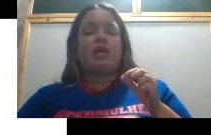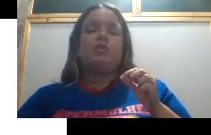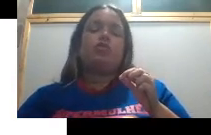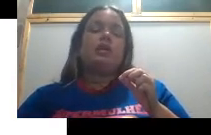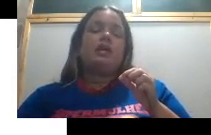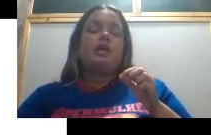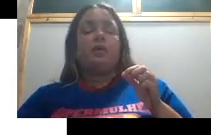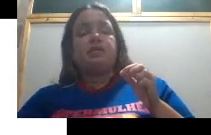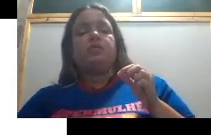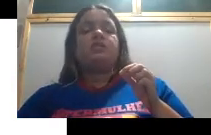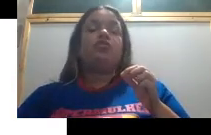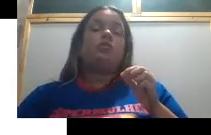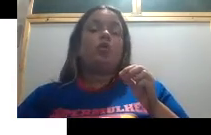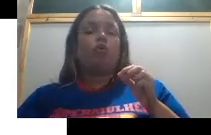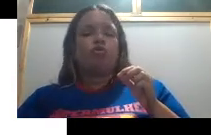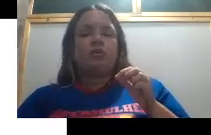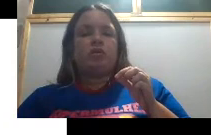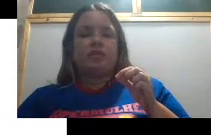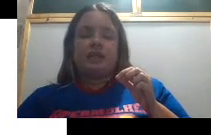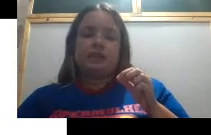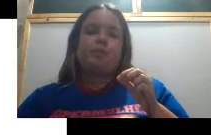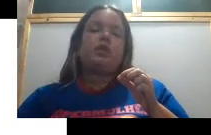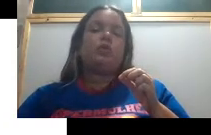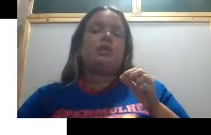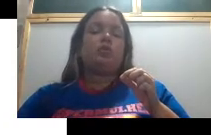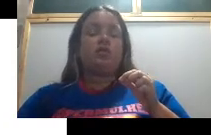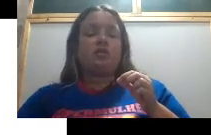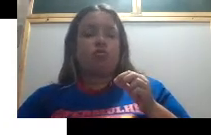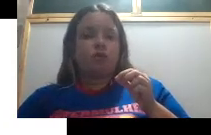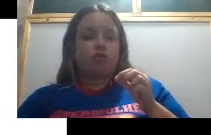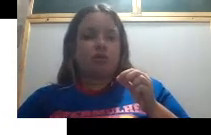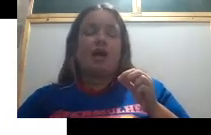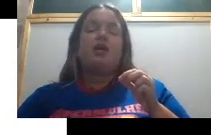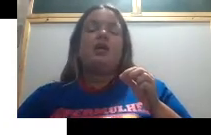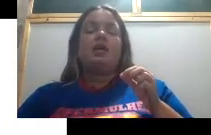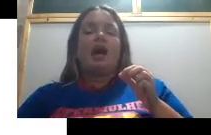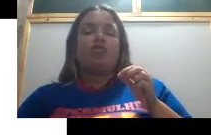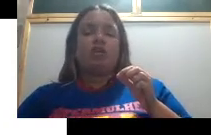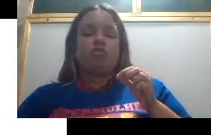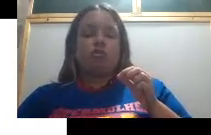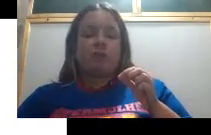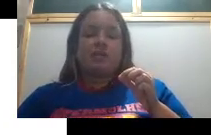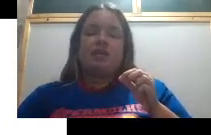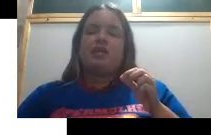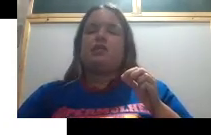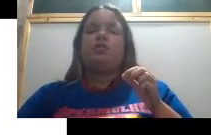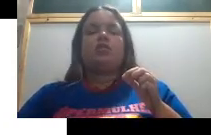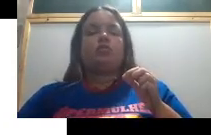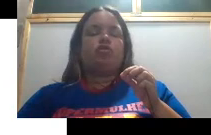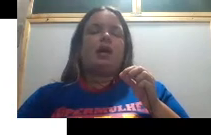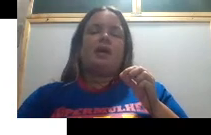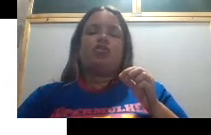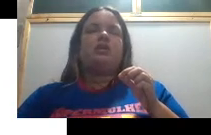alguns nomes de alguns estados Pode ser que vocês não têm o costume de ouvir ainda no quinto ano vocês vão estudar as regiões brasileiras